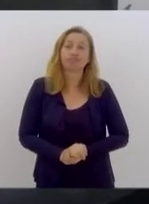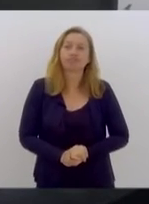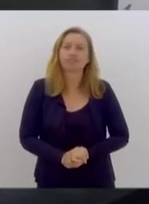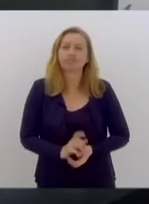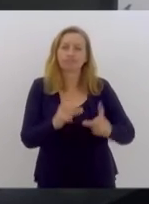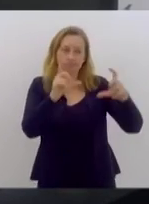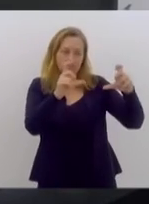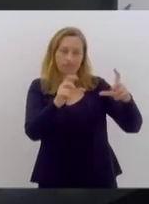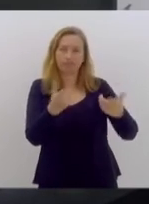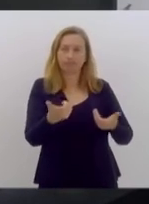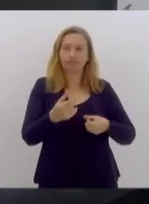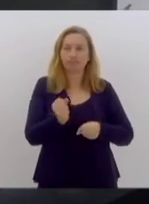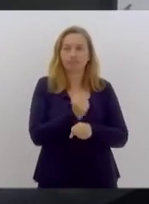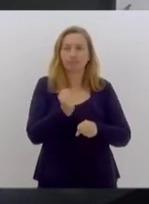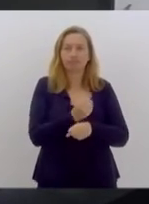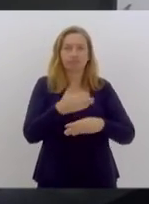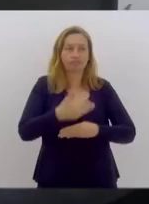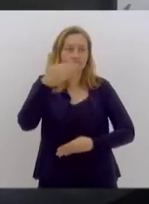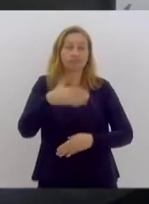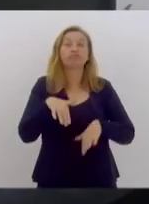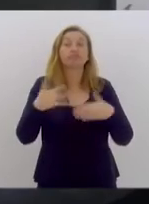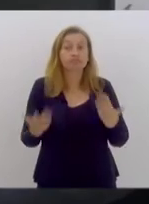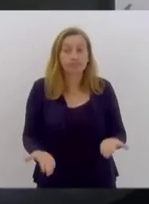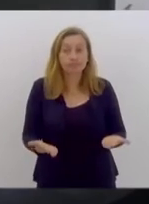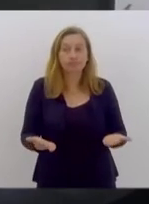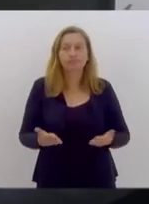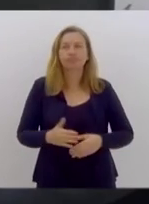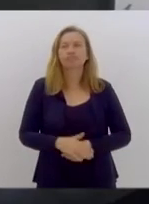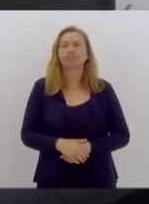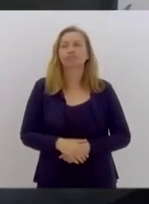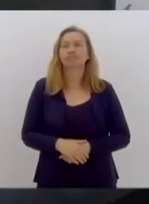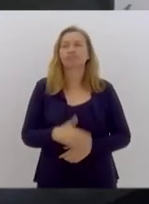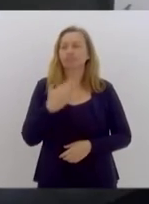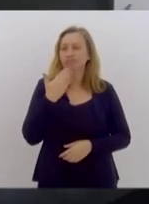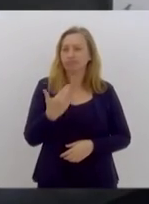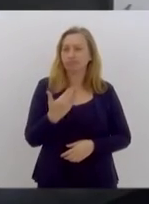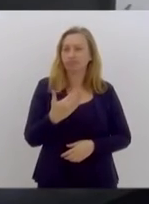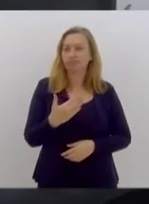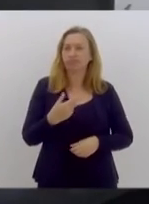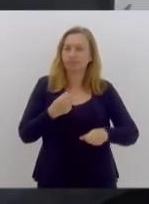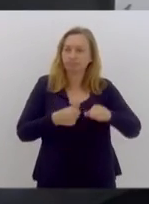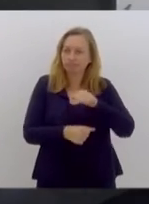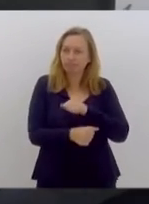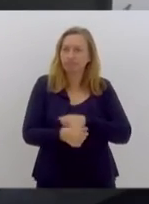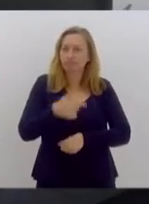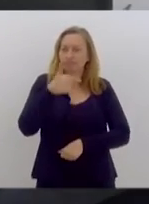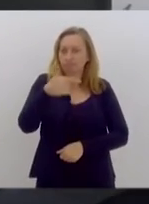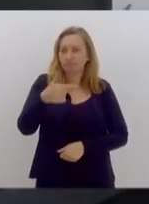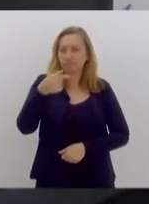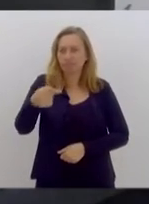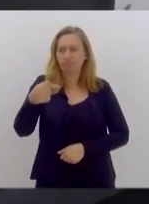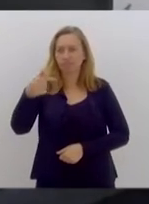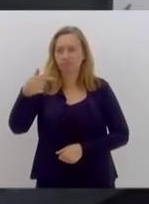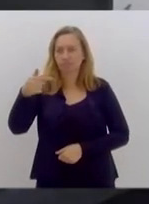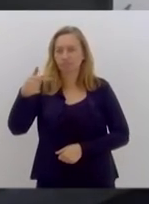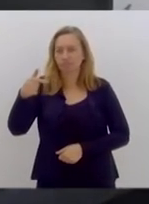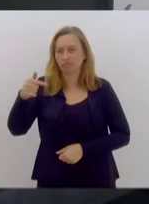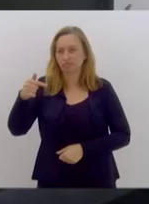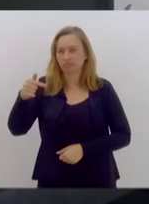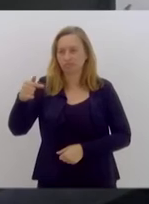ela tava fazendo os muros então eu fiz um ofício solicitando os investimentos 277 milhões você gasta